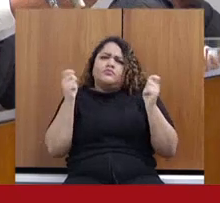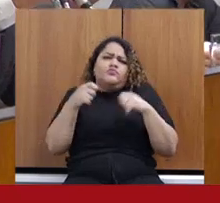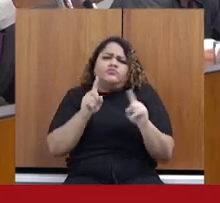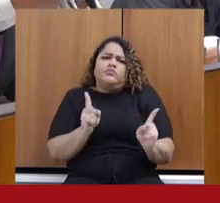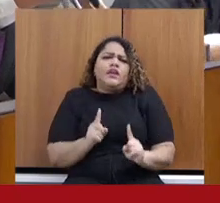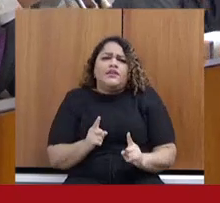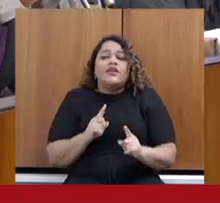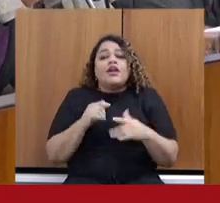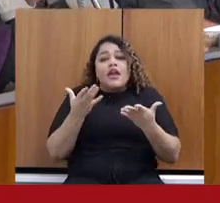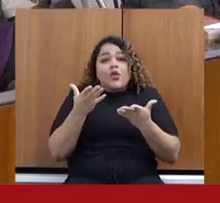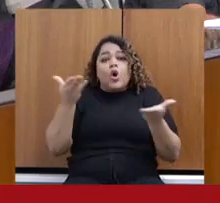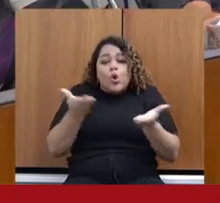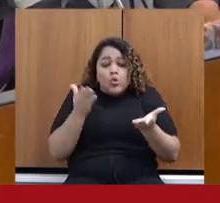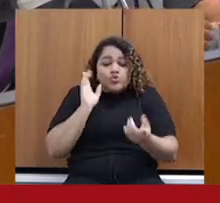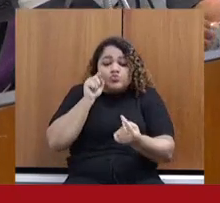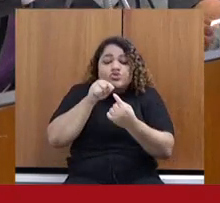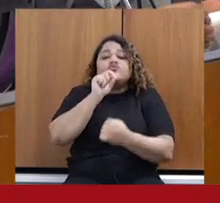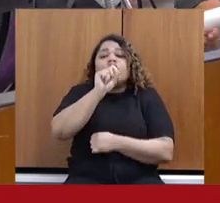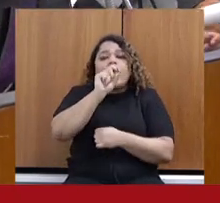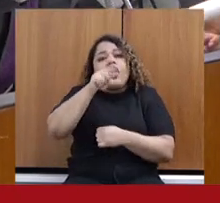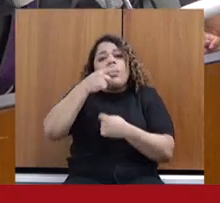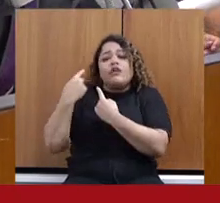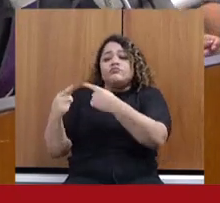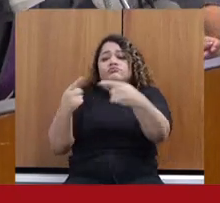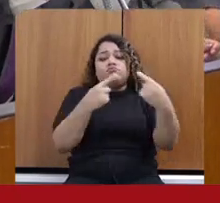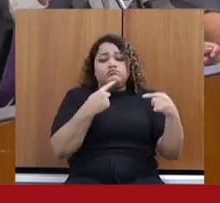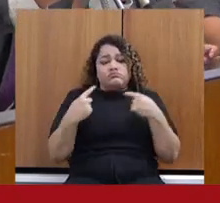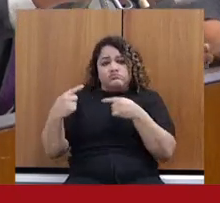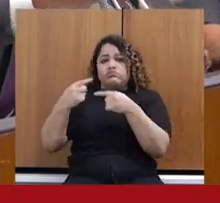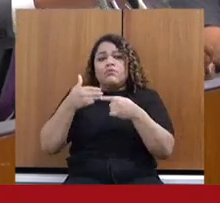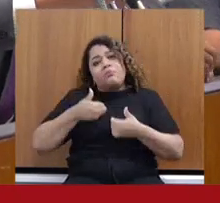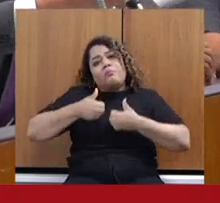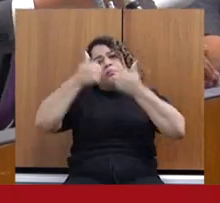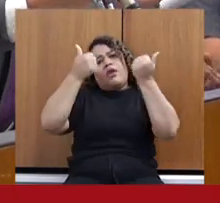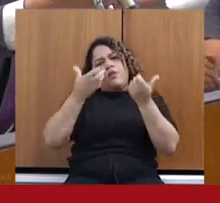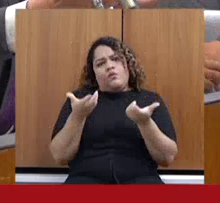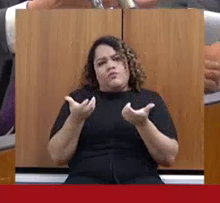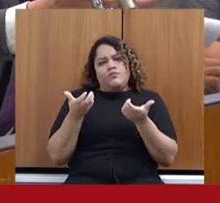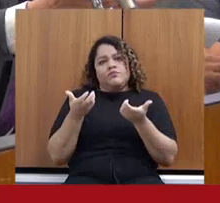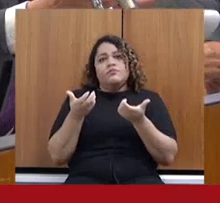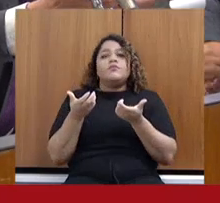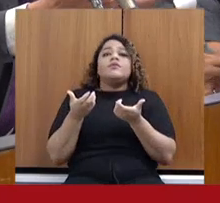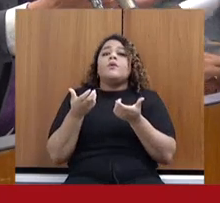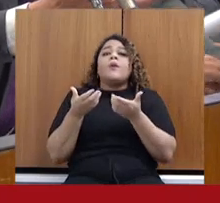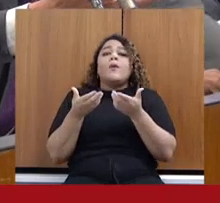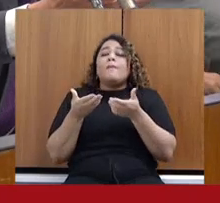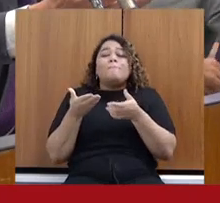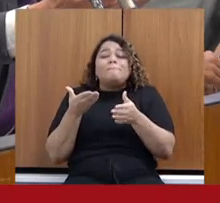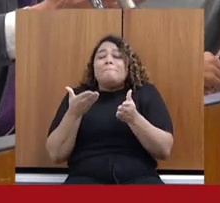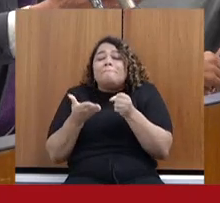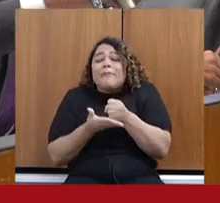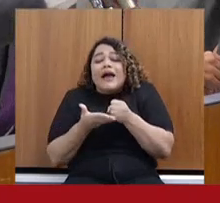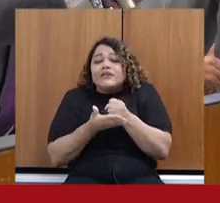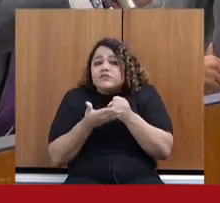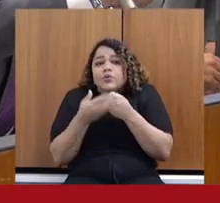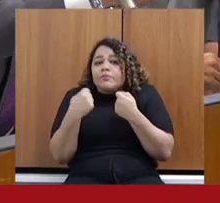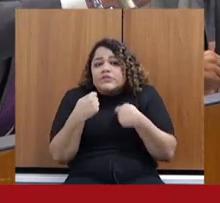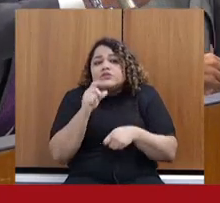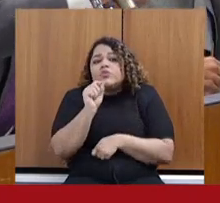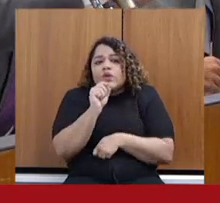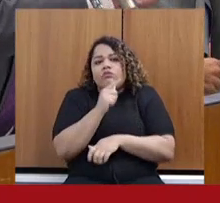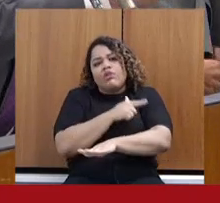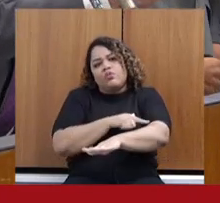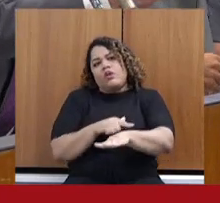da melhor forma possível. O princípio básico é a educação, porque os